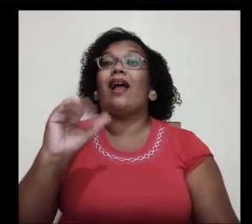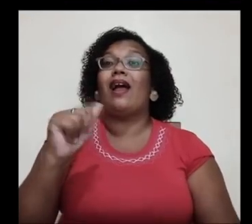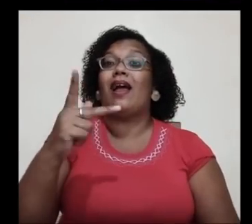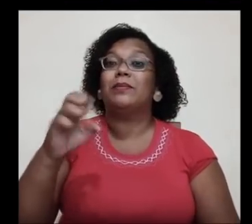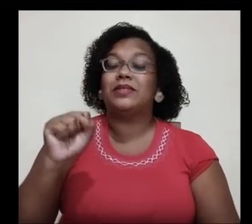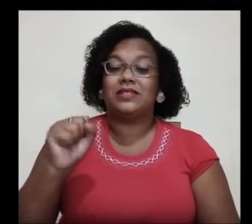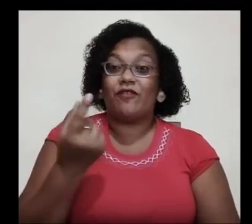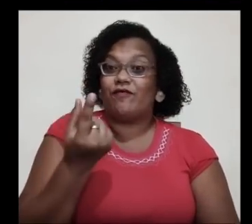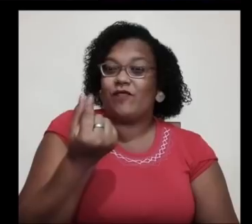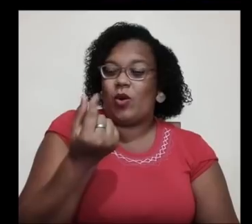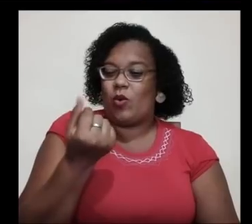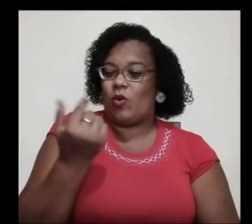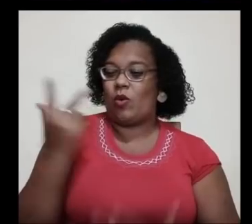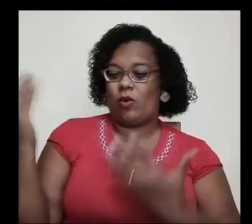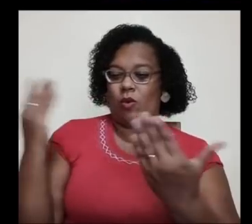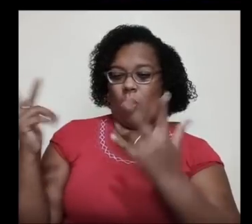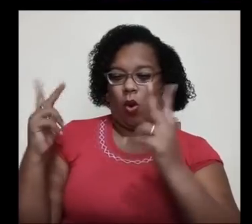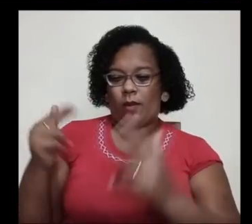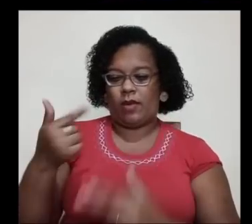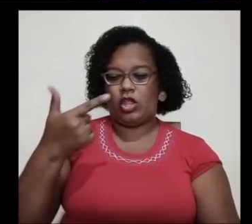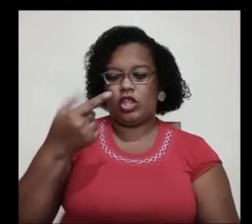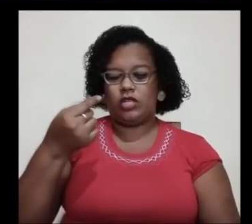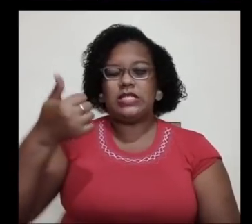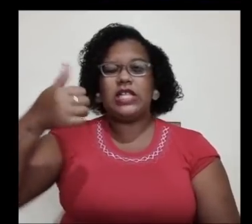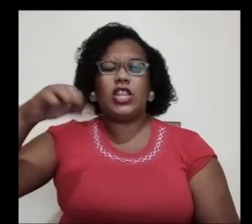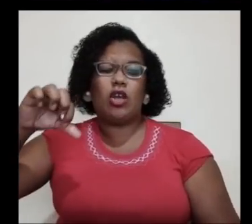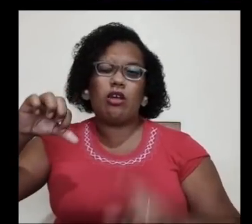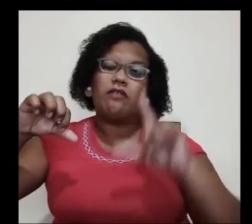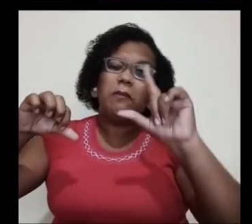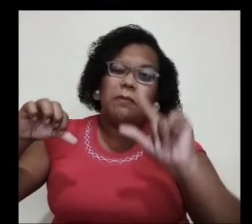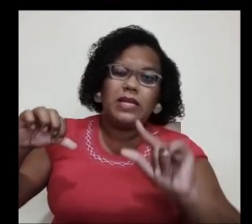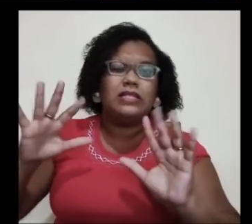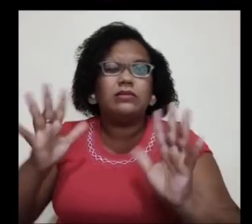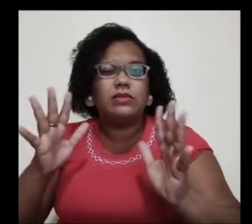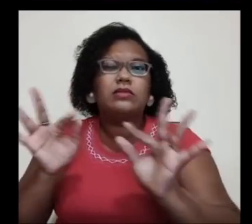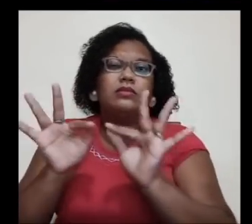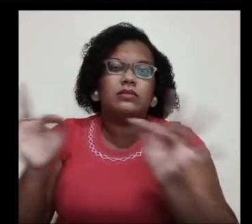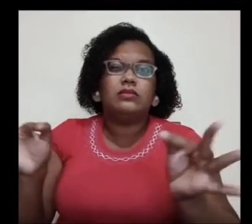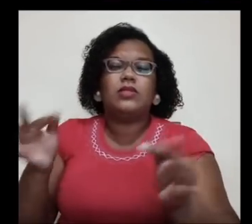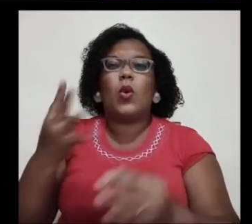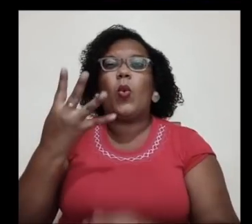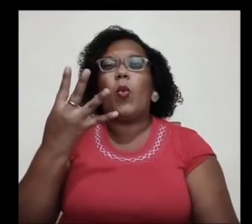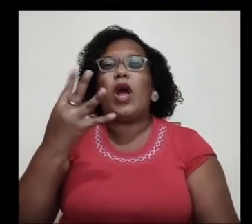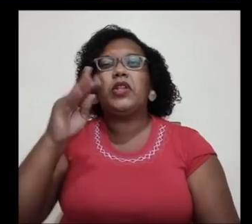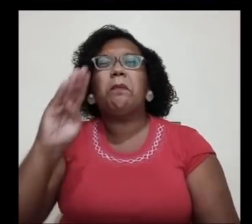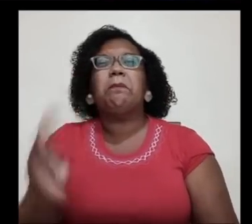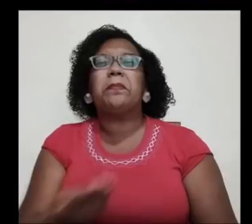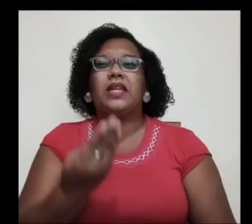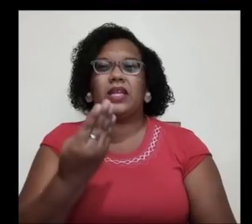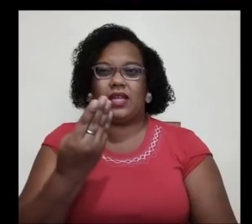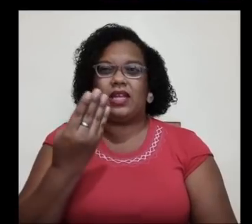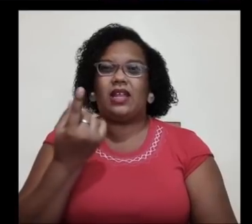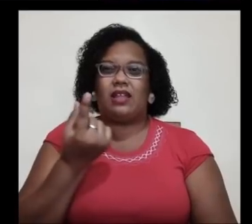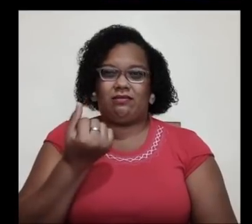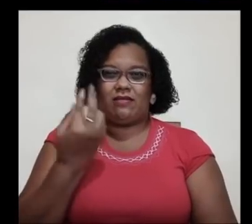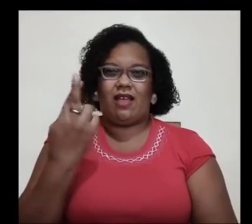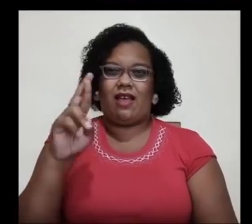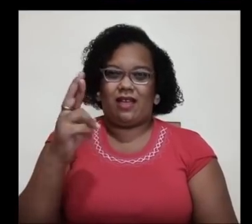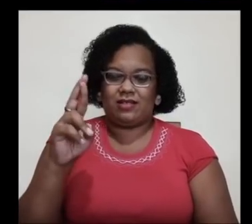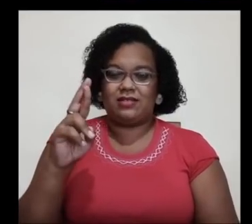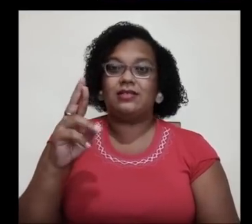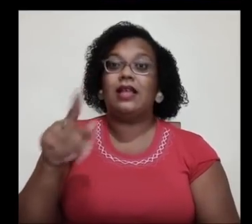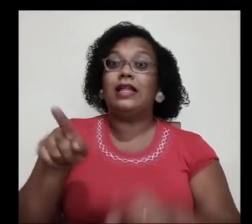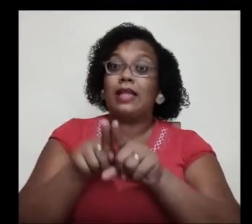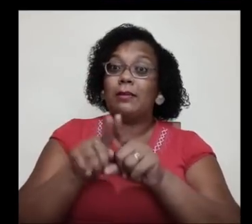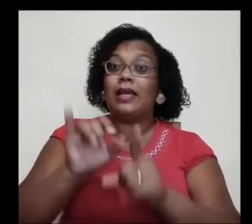valor de 2019 seria minimamente adequado, que são da ordem de 4 bilhões de reais, e a Embrapa também, como eu